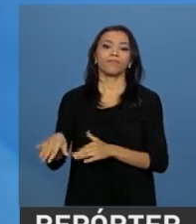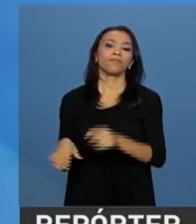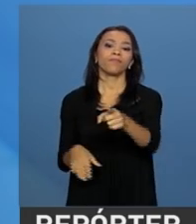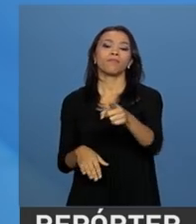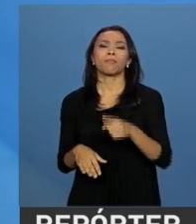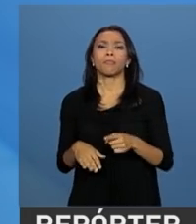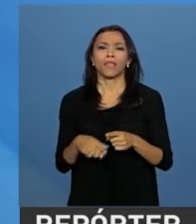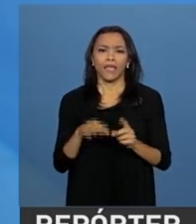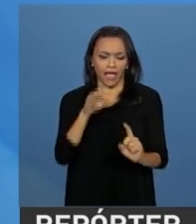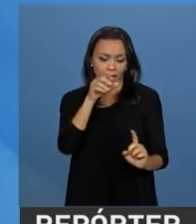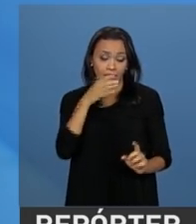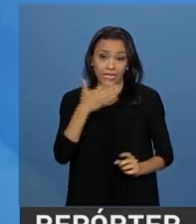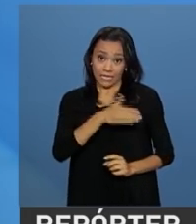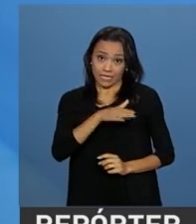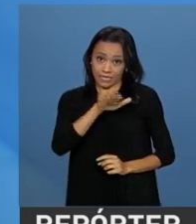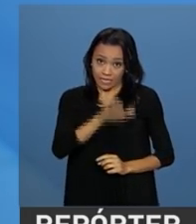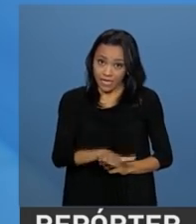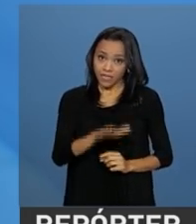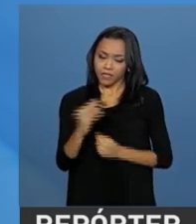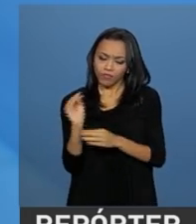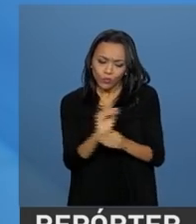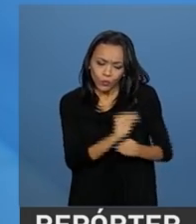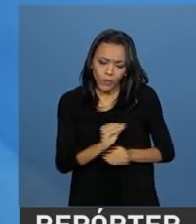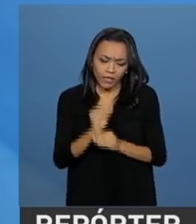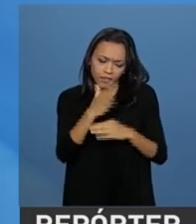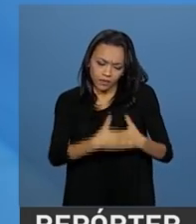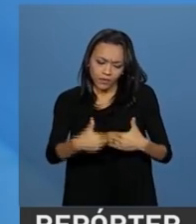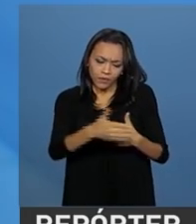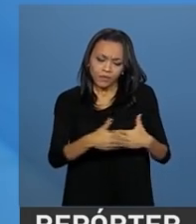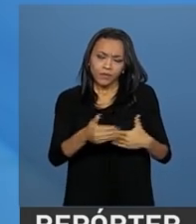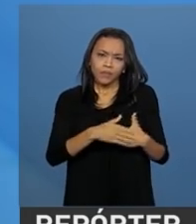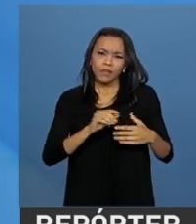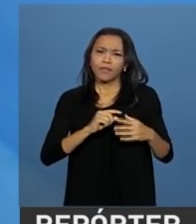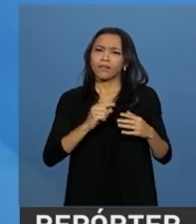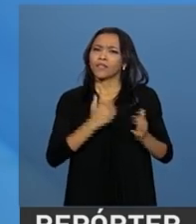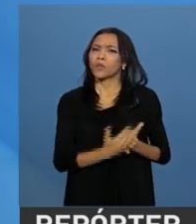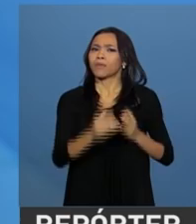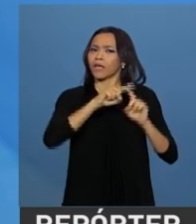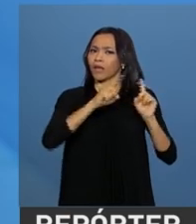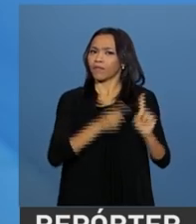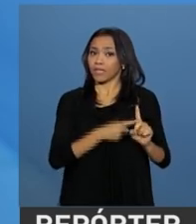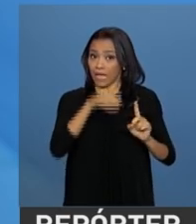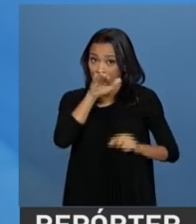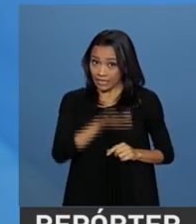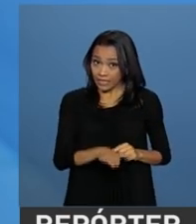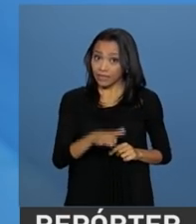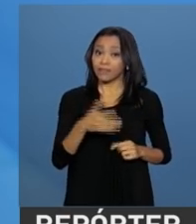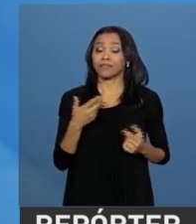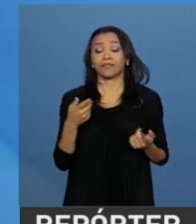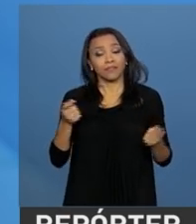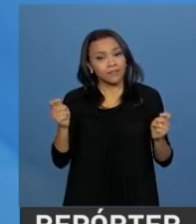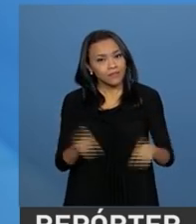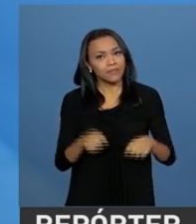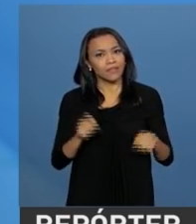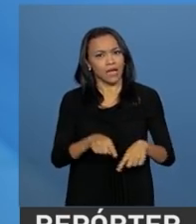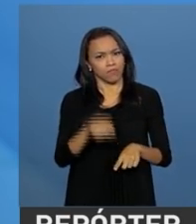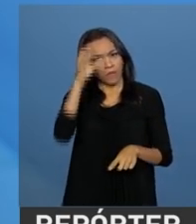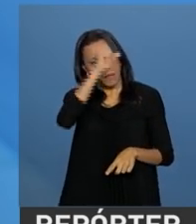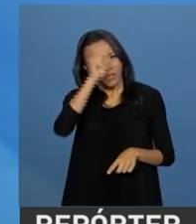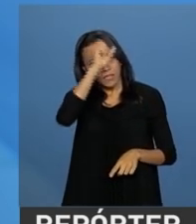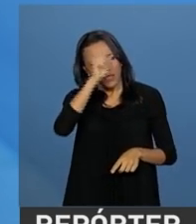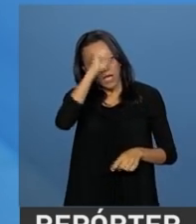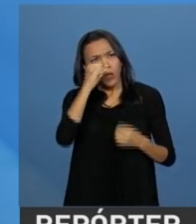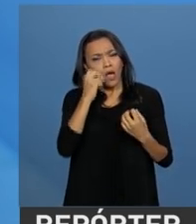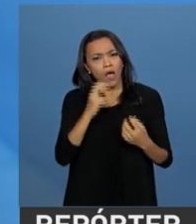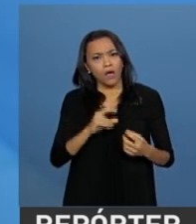Cercada de carinho e cuidados específicos desde a gravidez, uma criança terá mais possibilidades de aprendizado